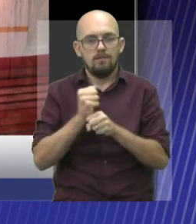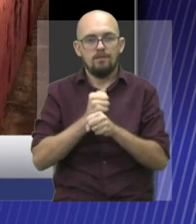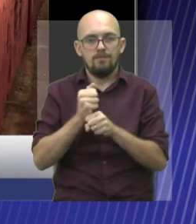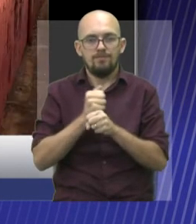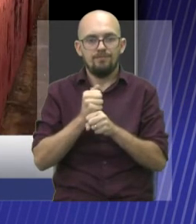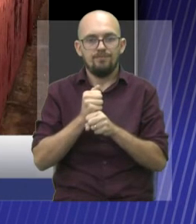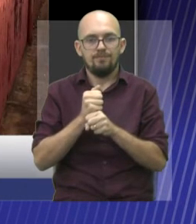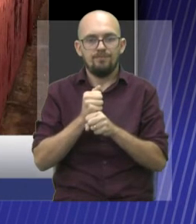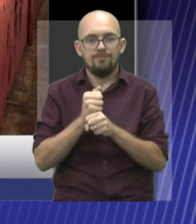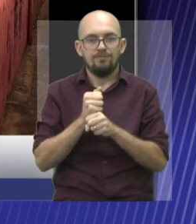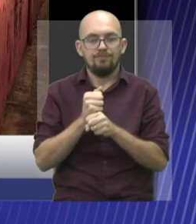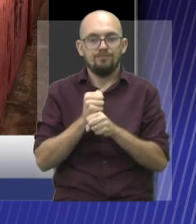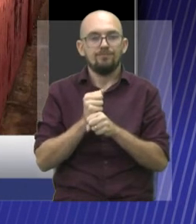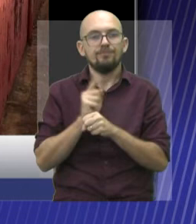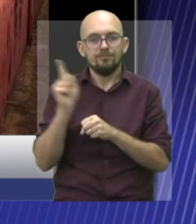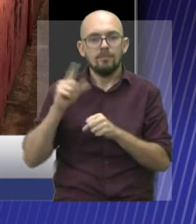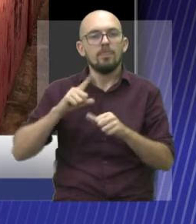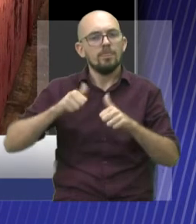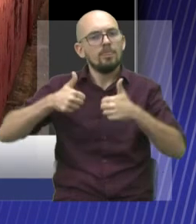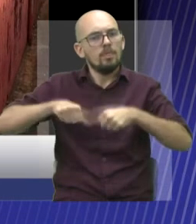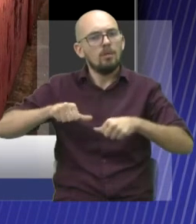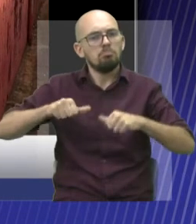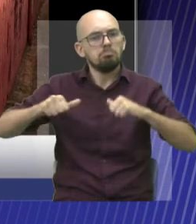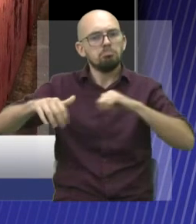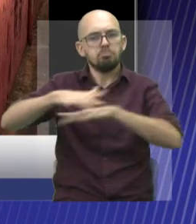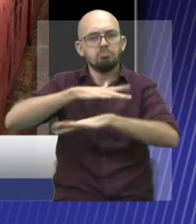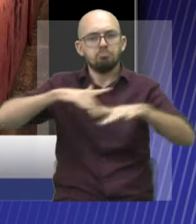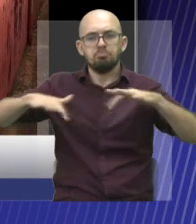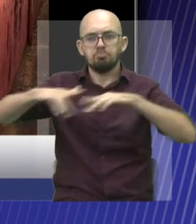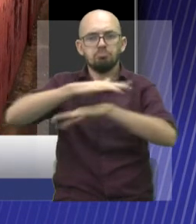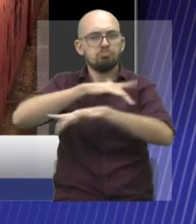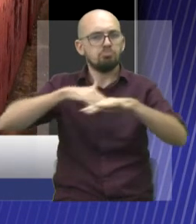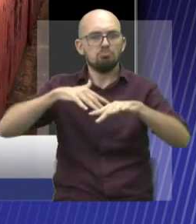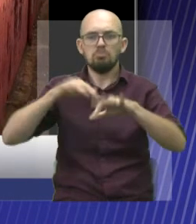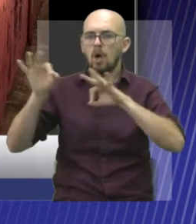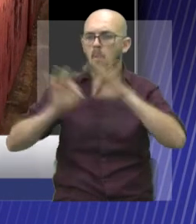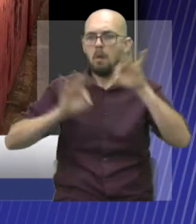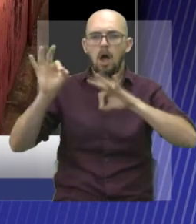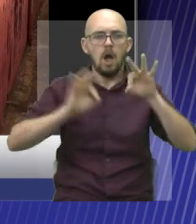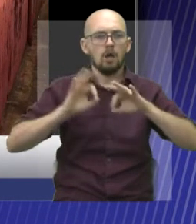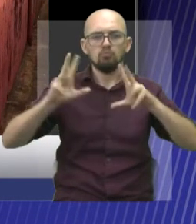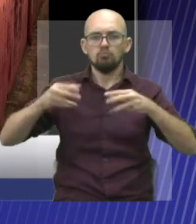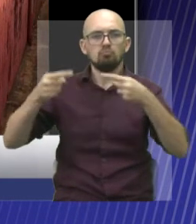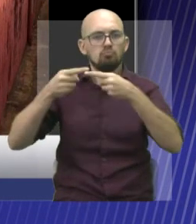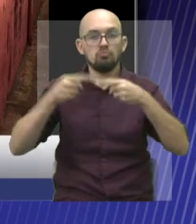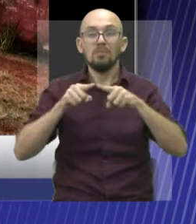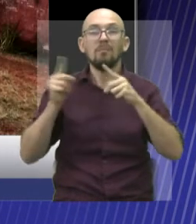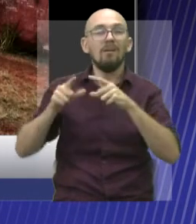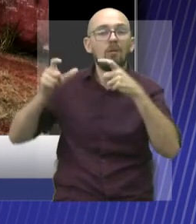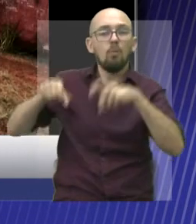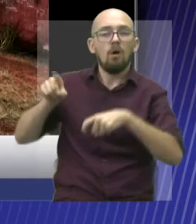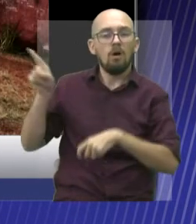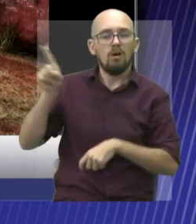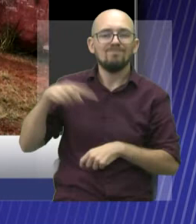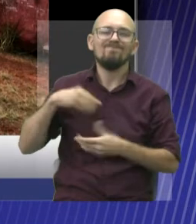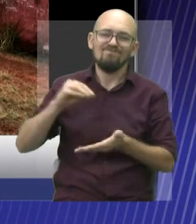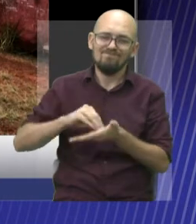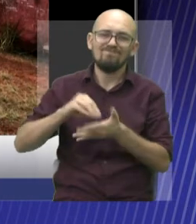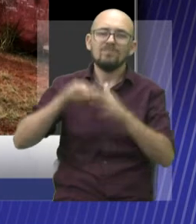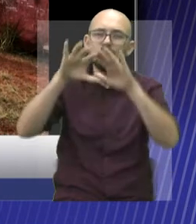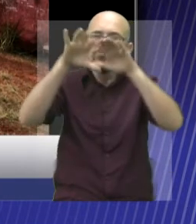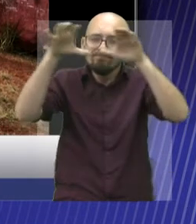e nós temos lá um lugar muito movimentado, graças a Deus, muito bem arrumadinho, mas essa é uma quadra que merece